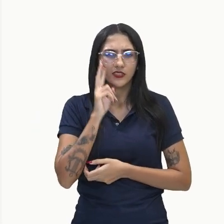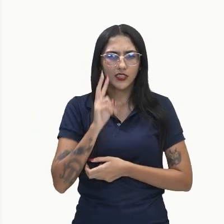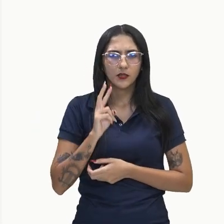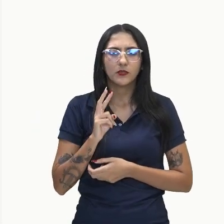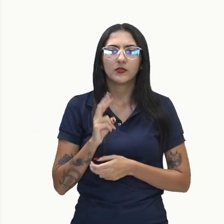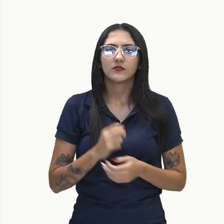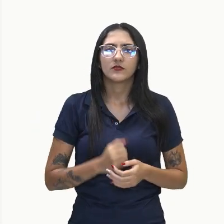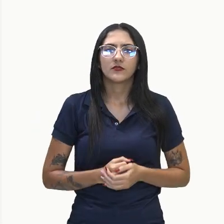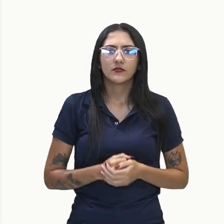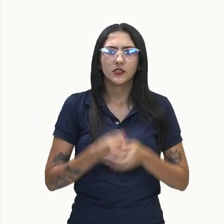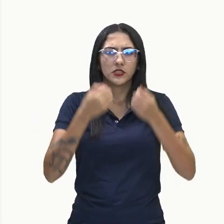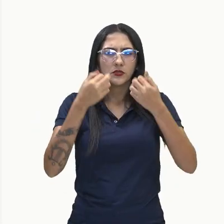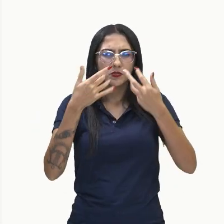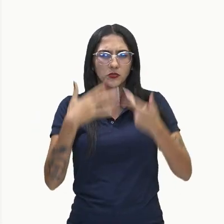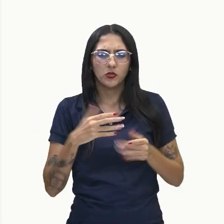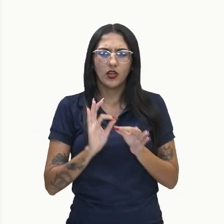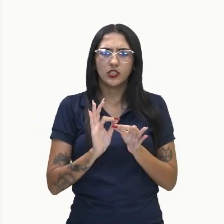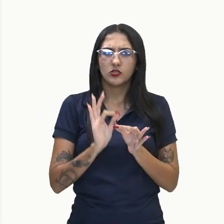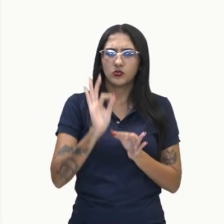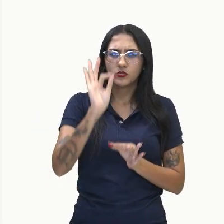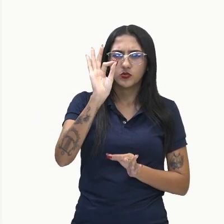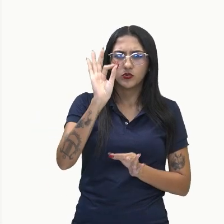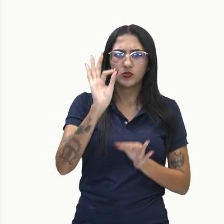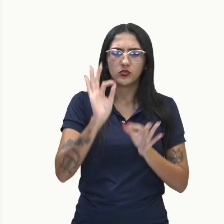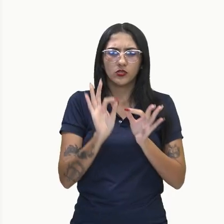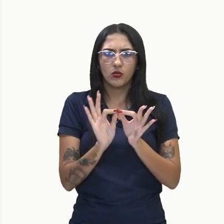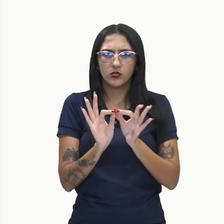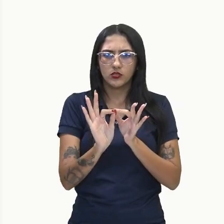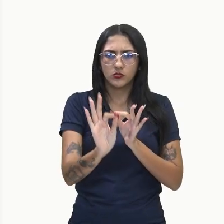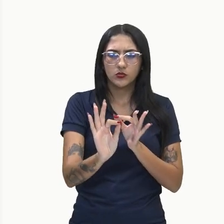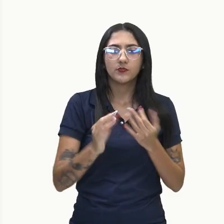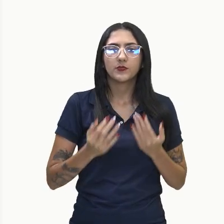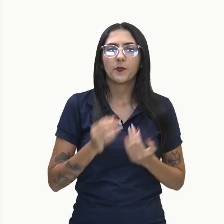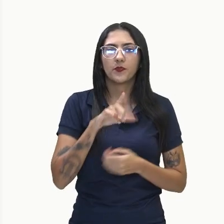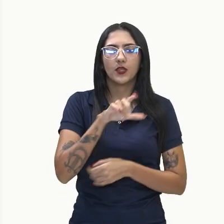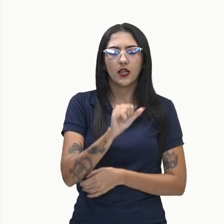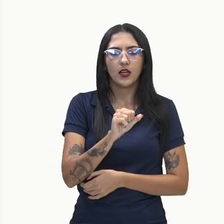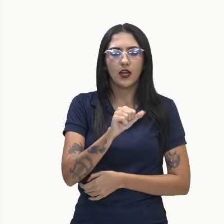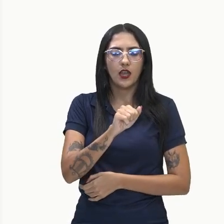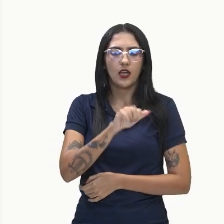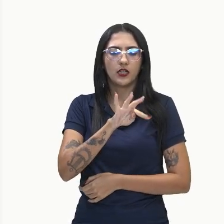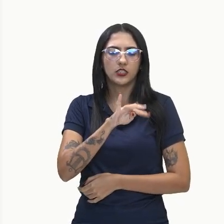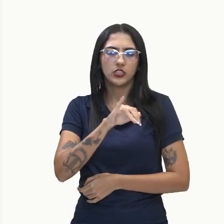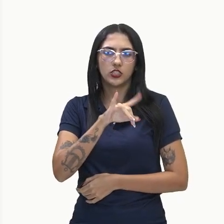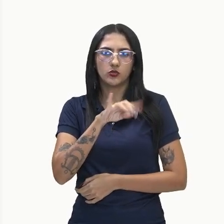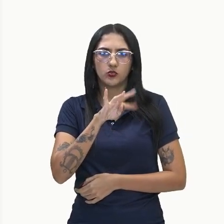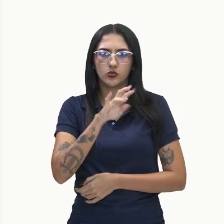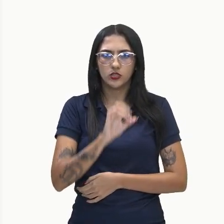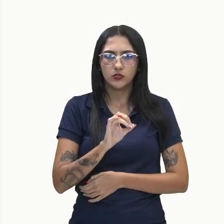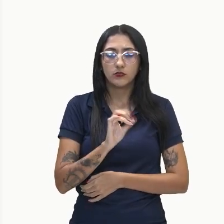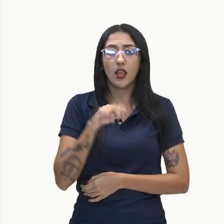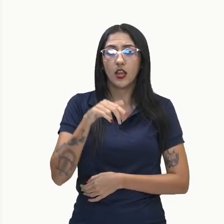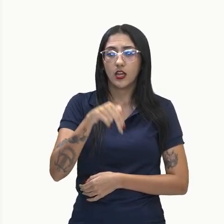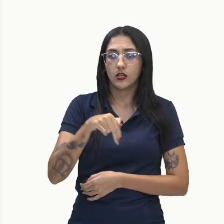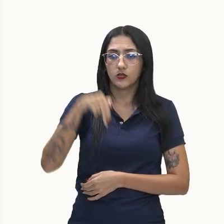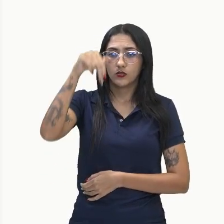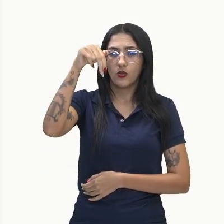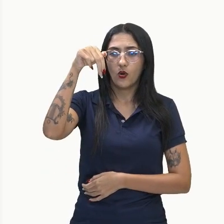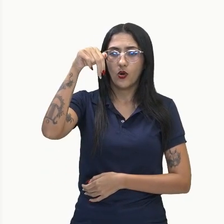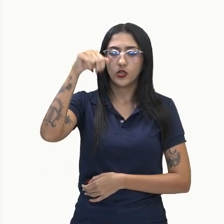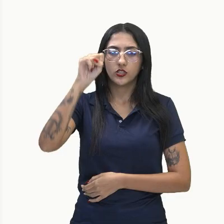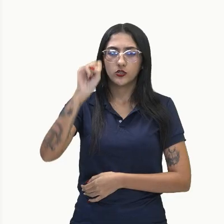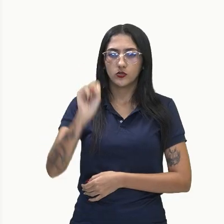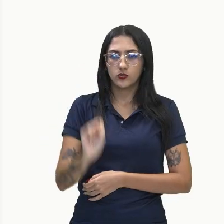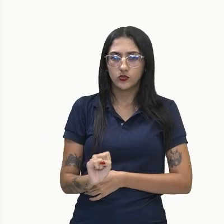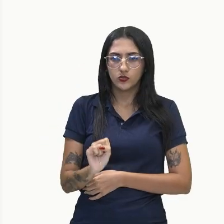sobre latitude, longitude, a latitude ela vai variar para norte e para sul de 0 a